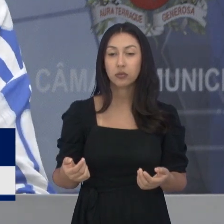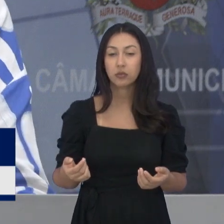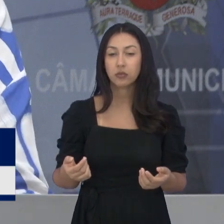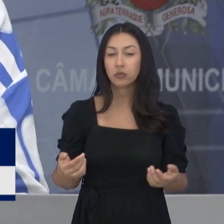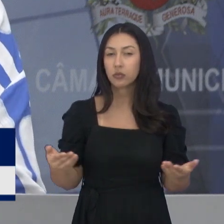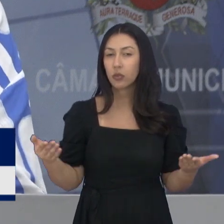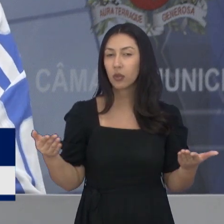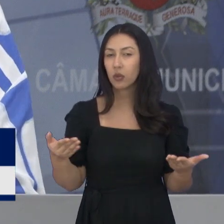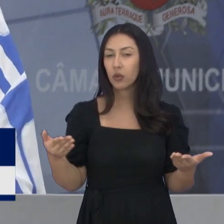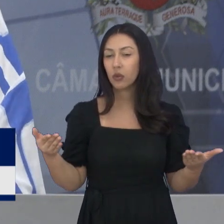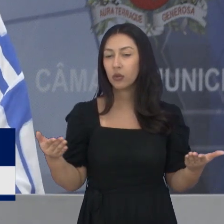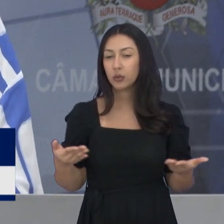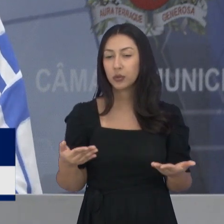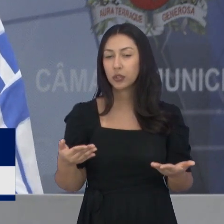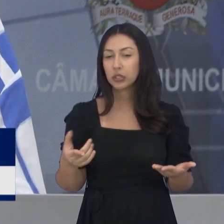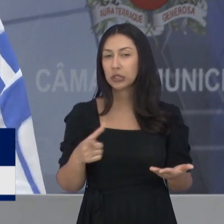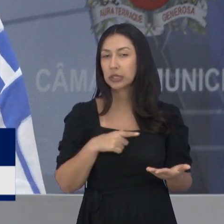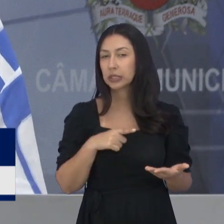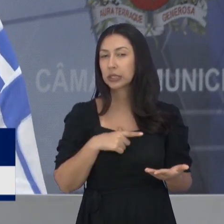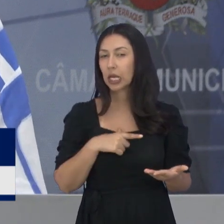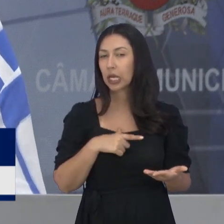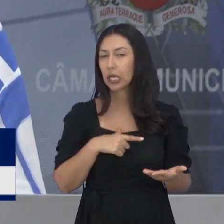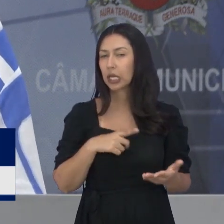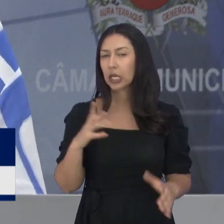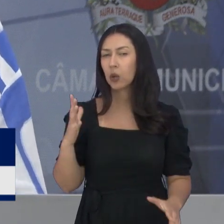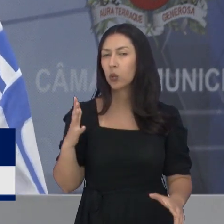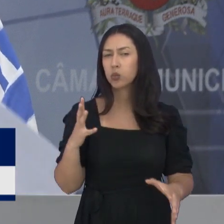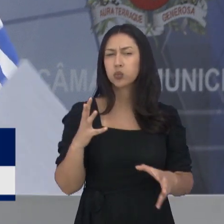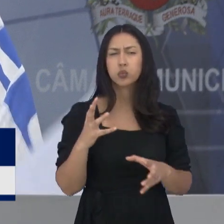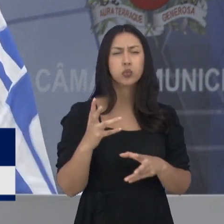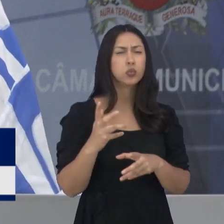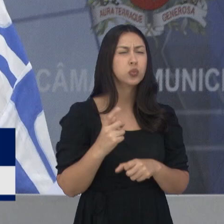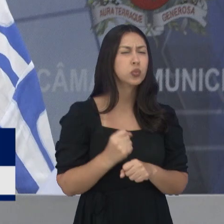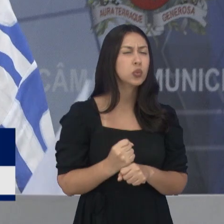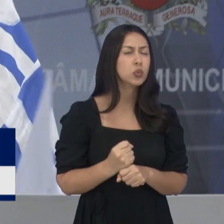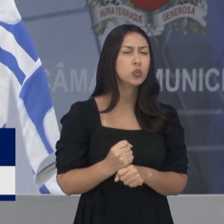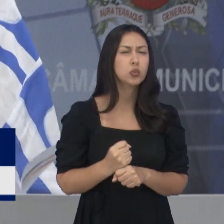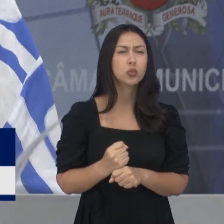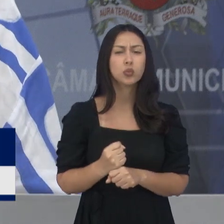Nós estamos hoje com exatamente